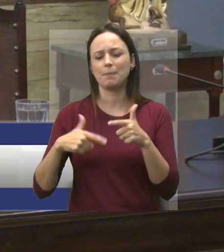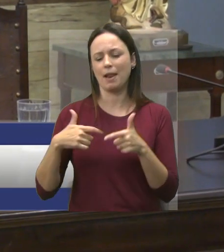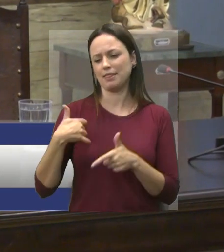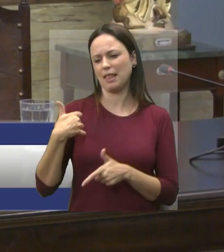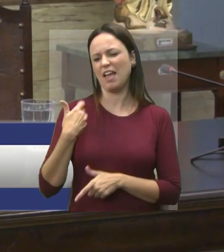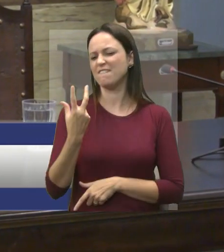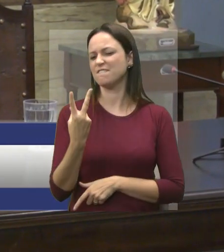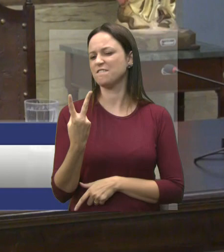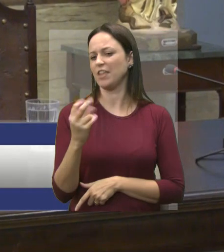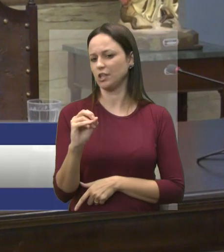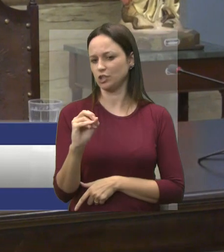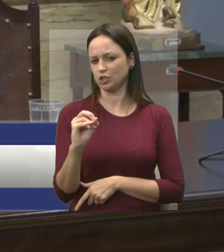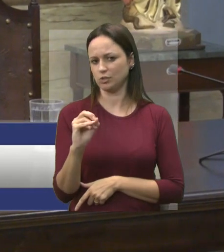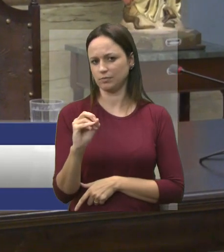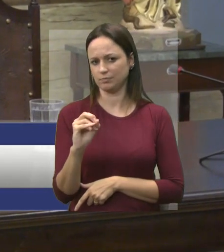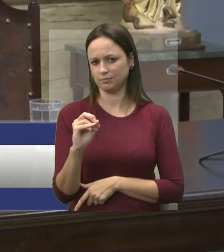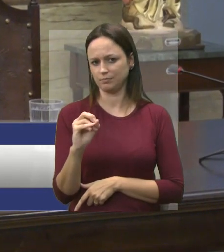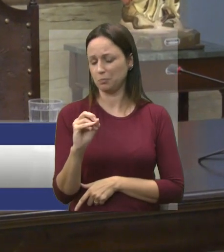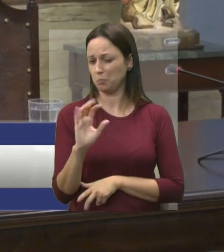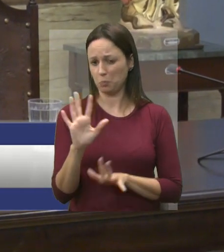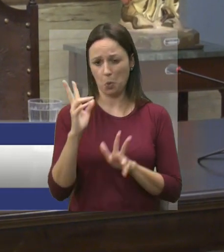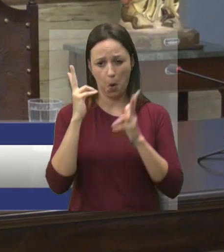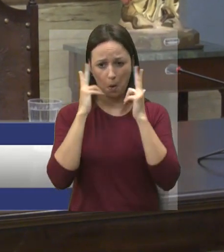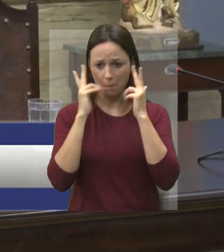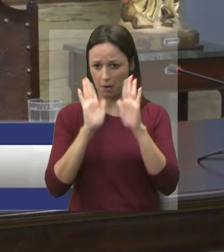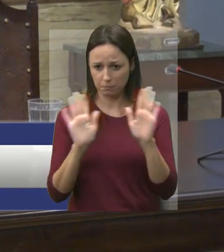o que é extremamente comum,